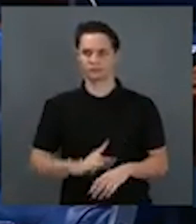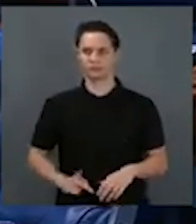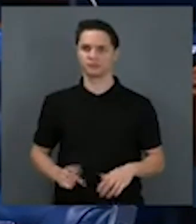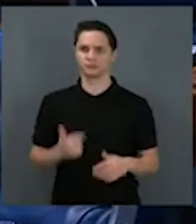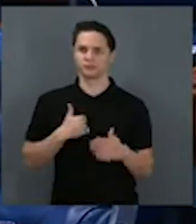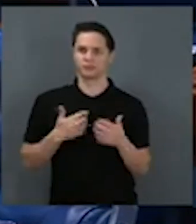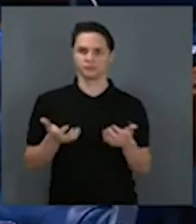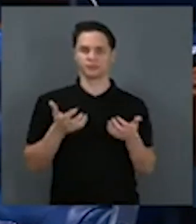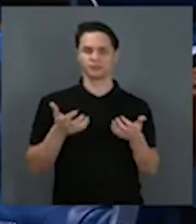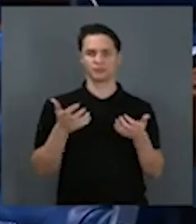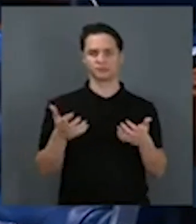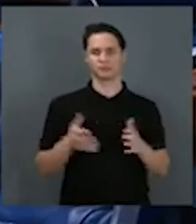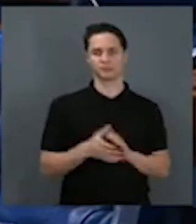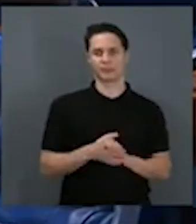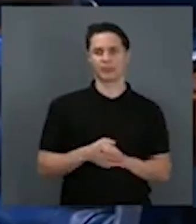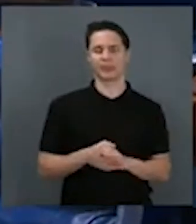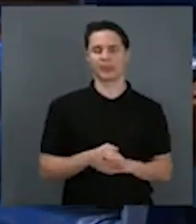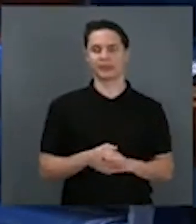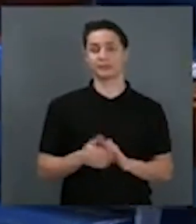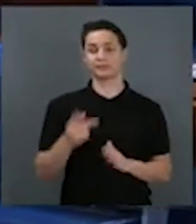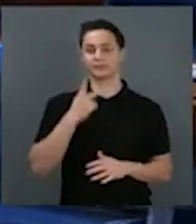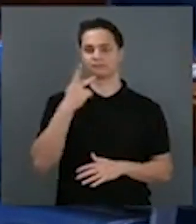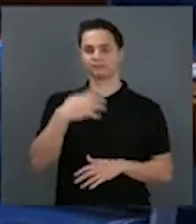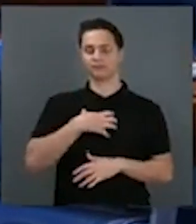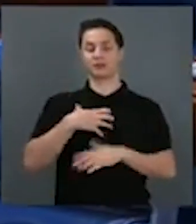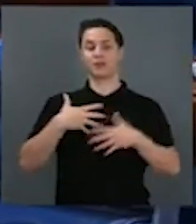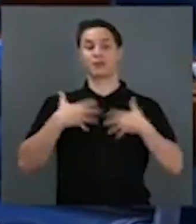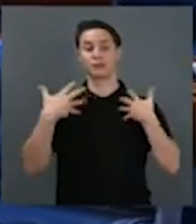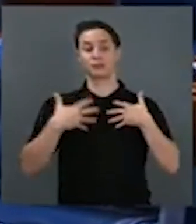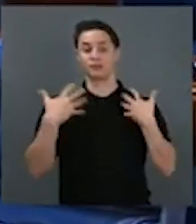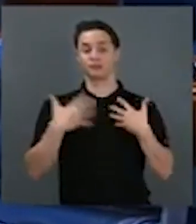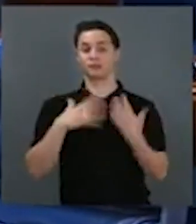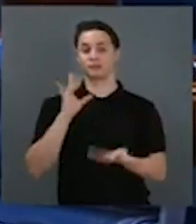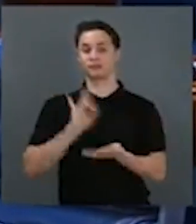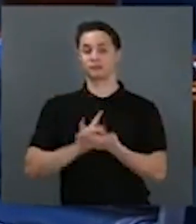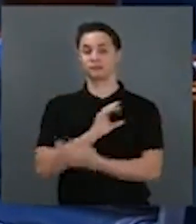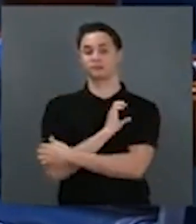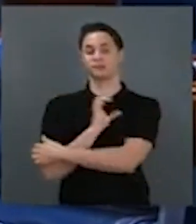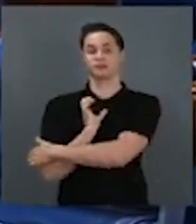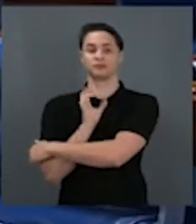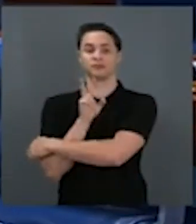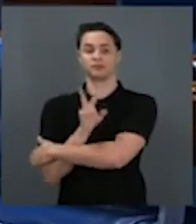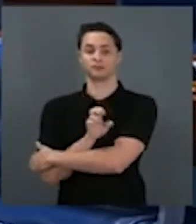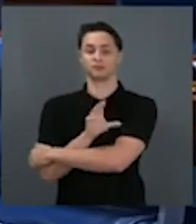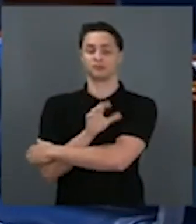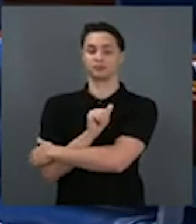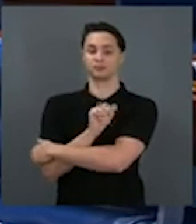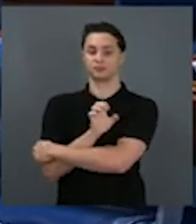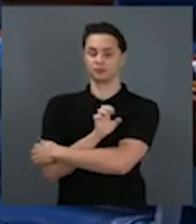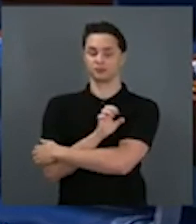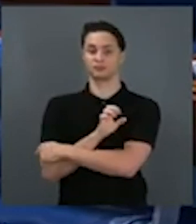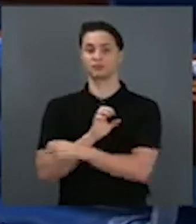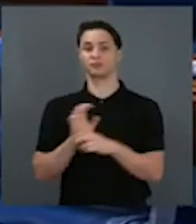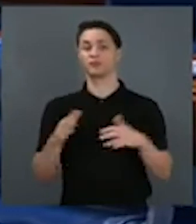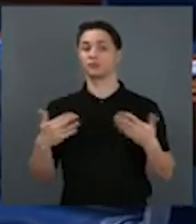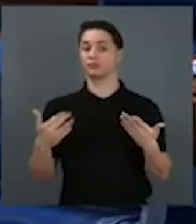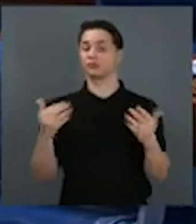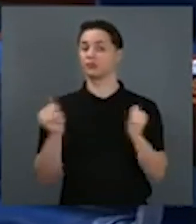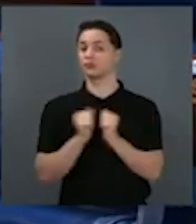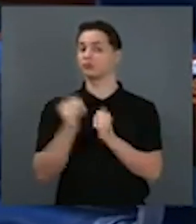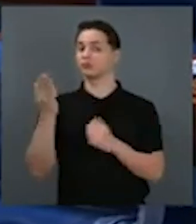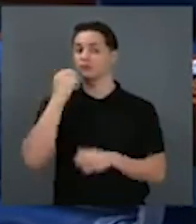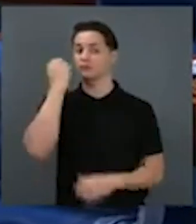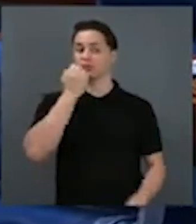quero dizer da minha alegria na CAI, na Comissão de Assuntos Econômicos. Nós conversei agora com o senador Eduardo